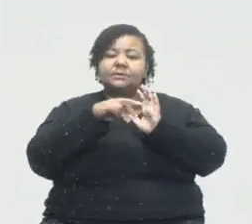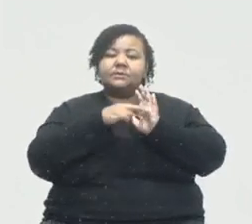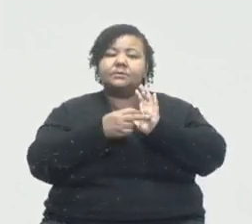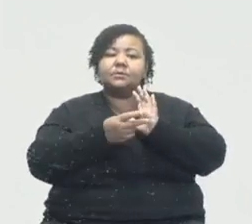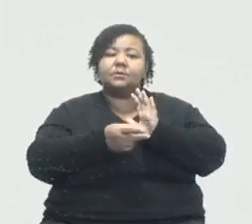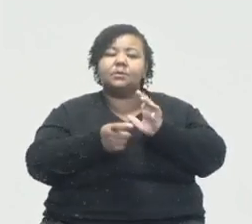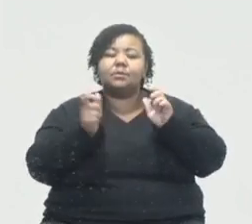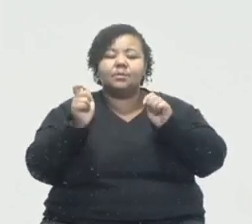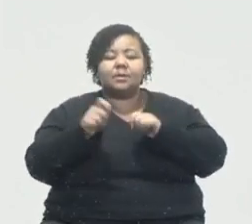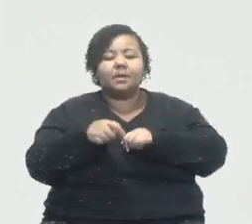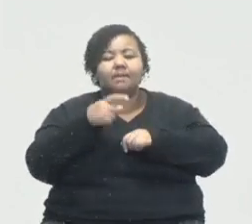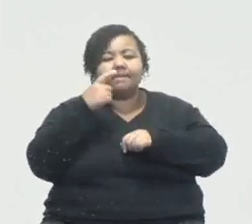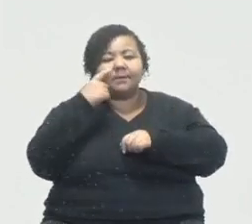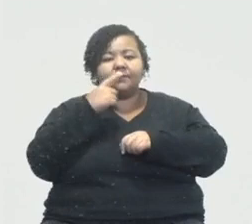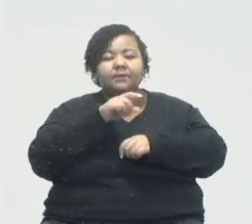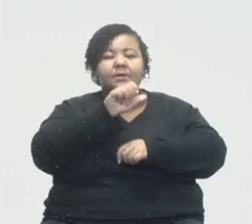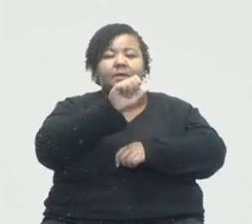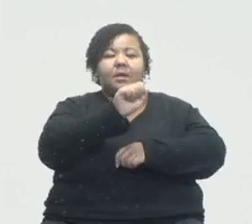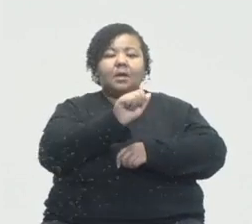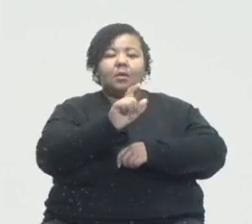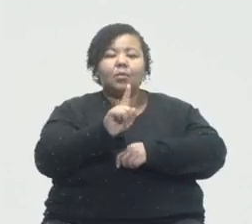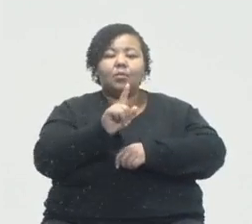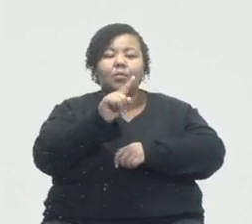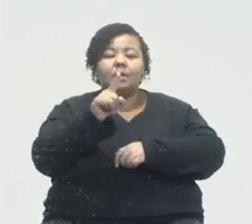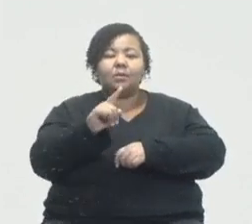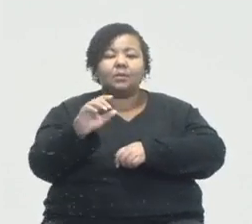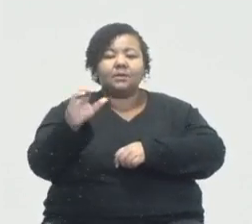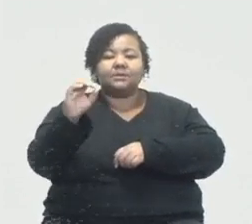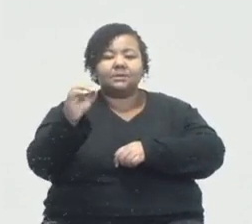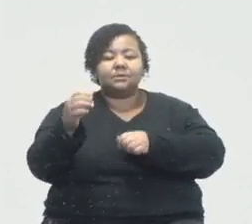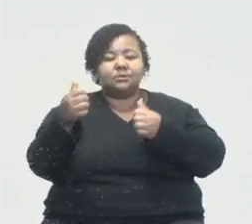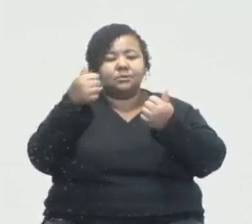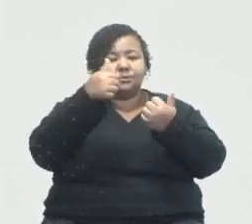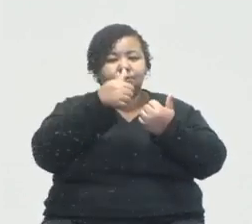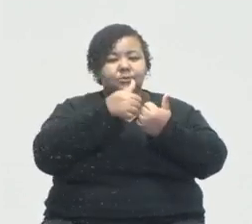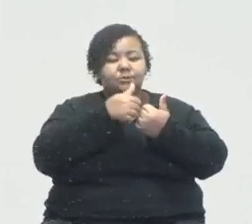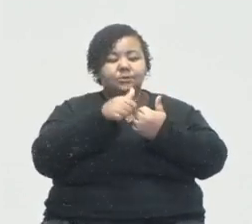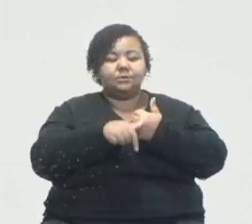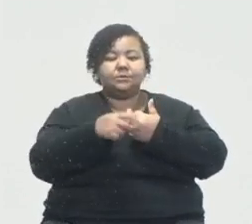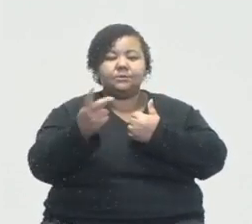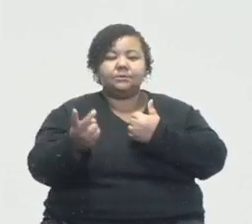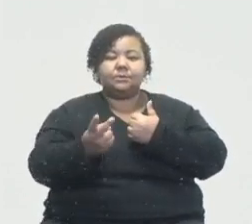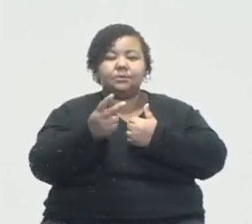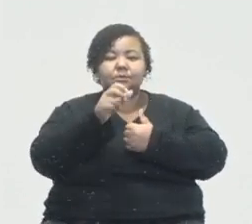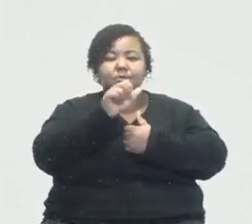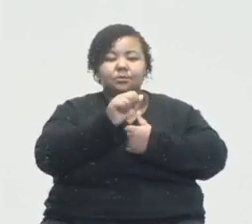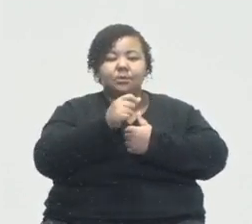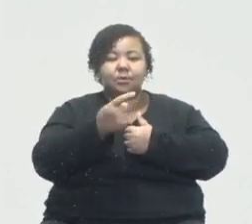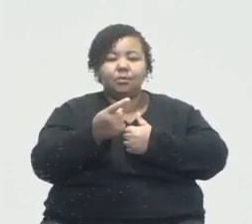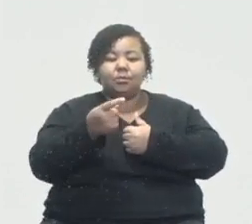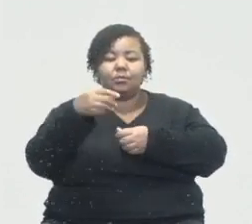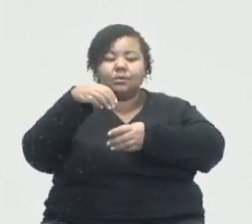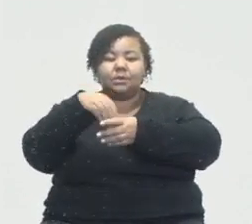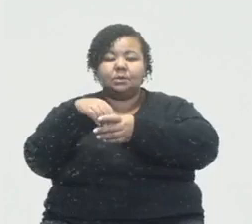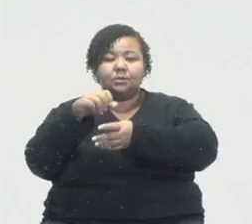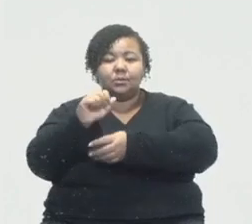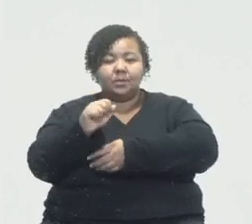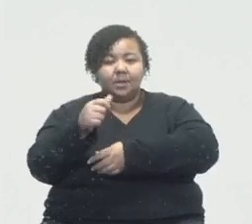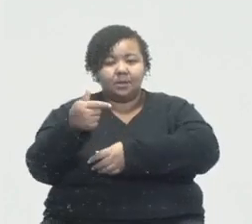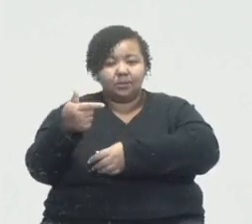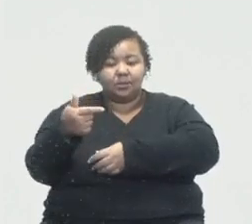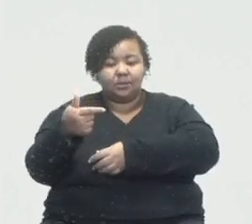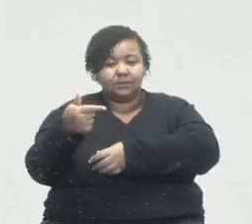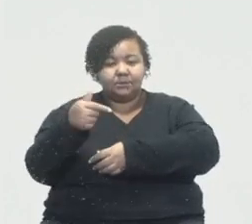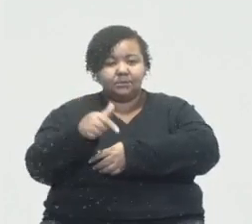isso é possível ver que o A1 ele é igual a zero. Substituindo este valor do A1 no meu A2, lá na minha